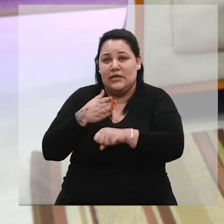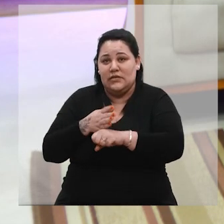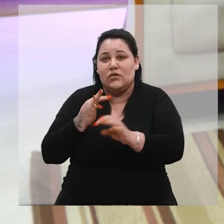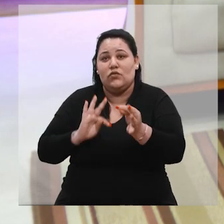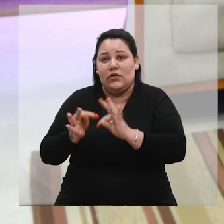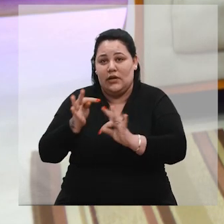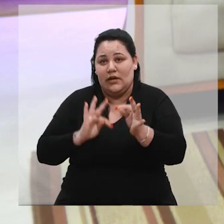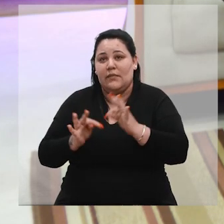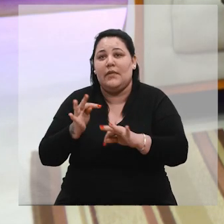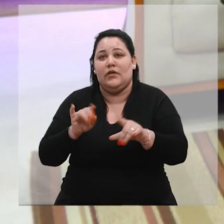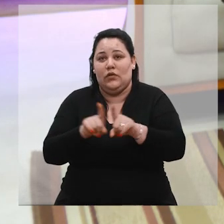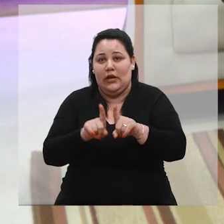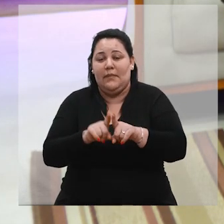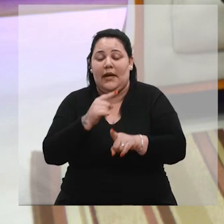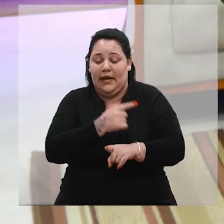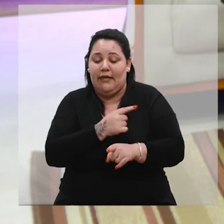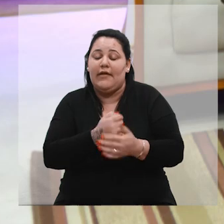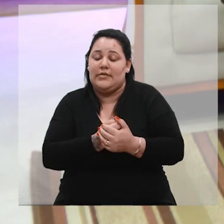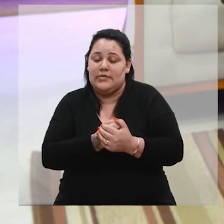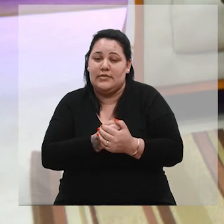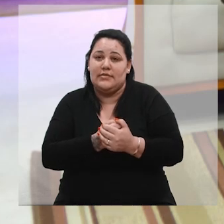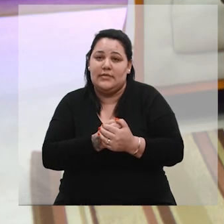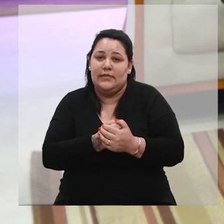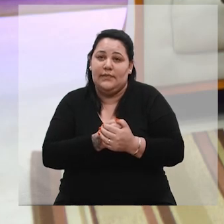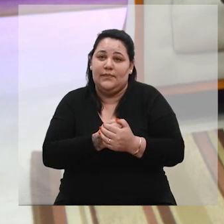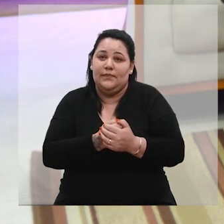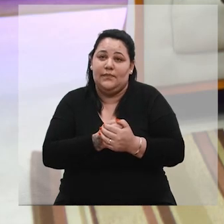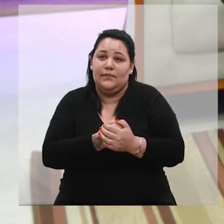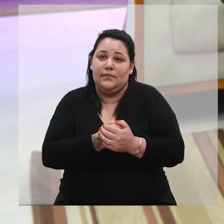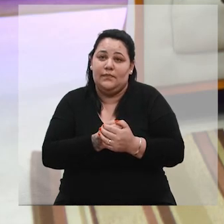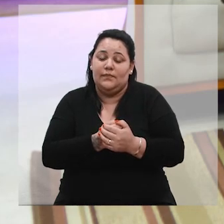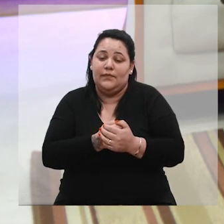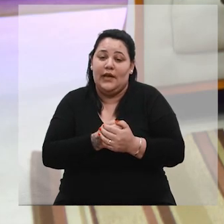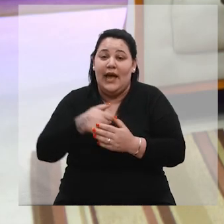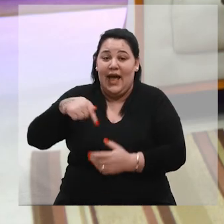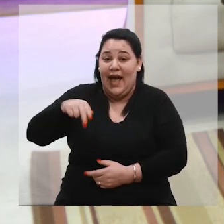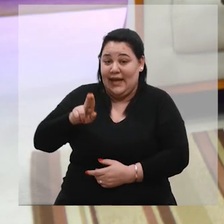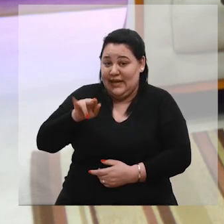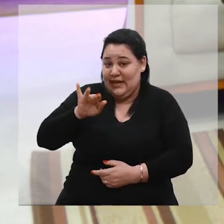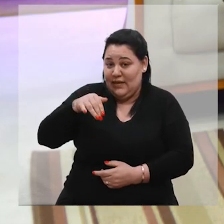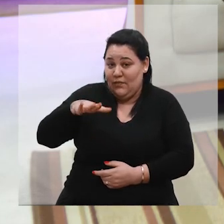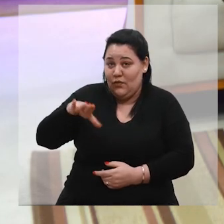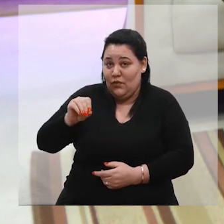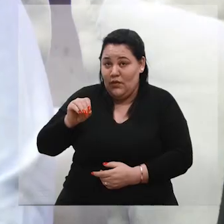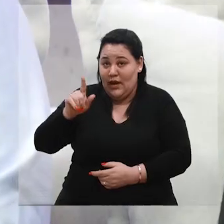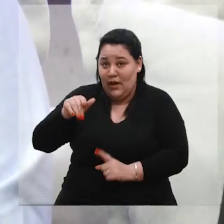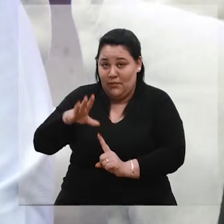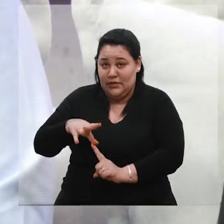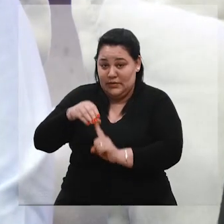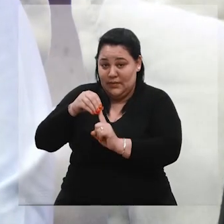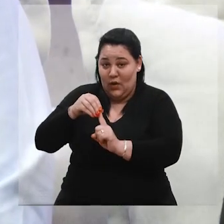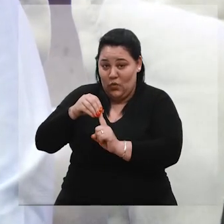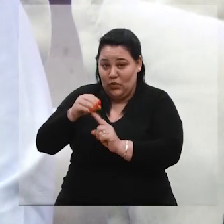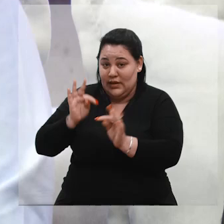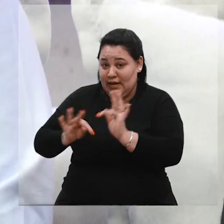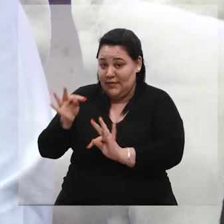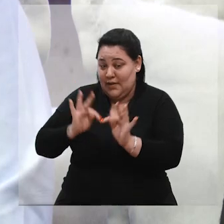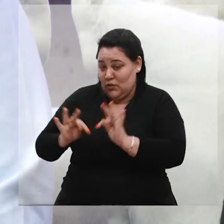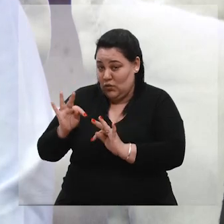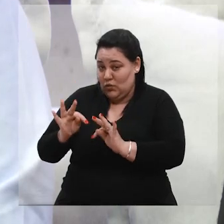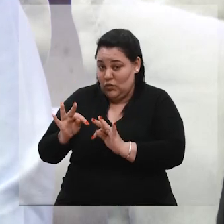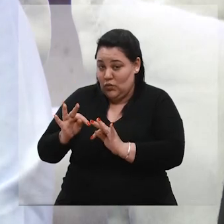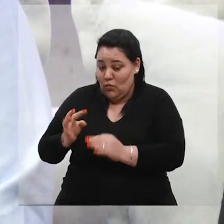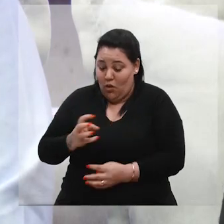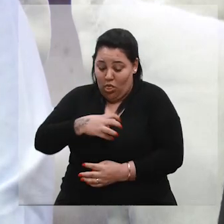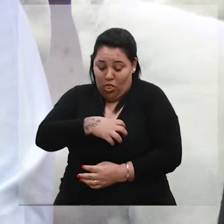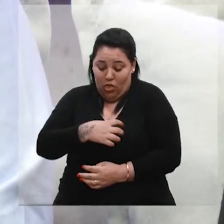do tratamento. Faz parte do tratamento. Ela justamente, a químio é o principal tratamento para aquela parte do tumor, né, para